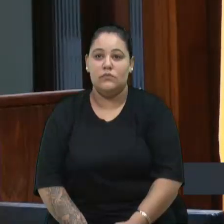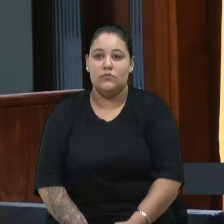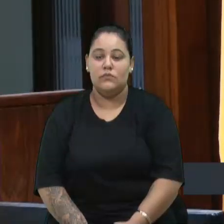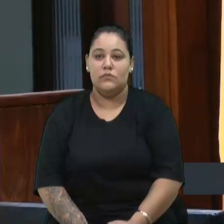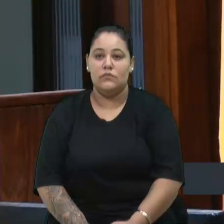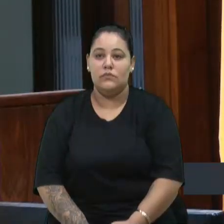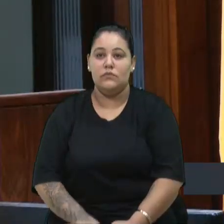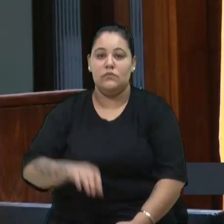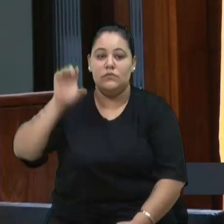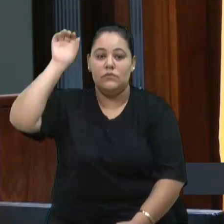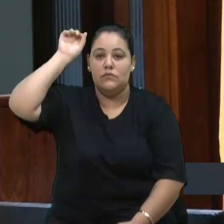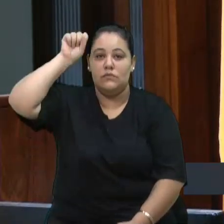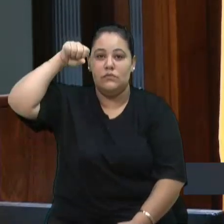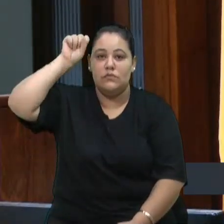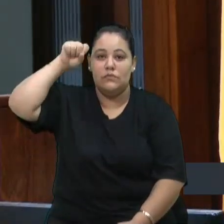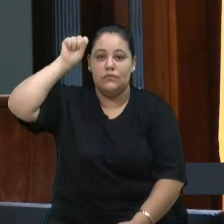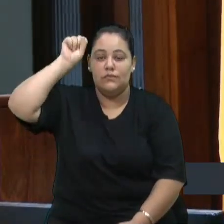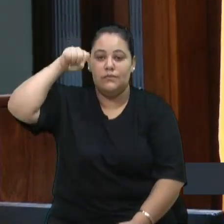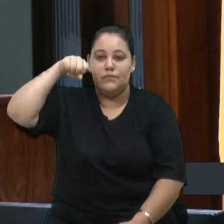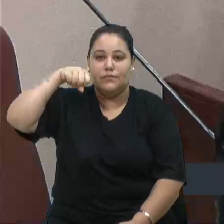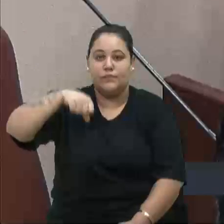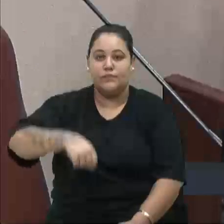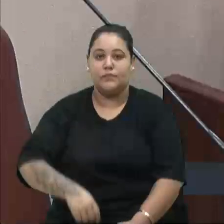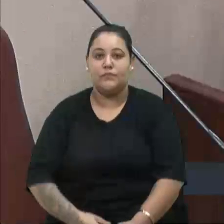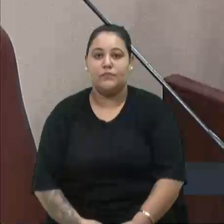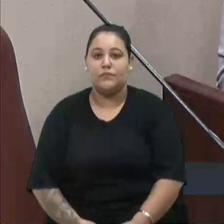Clóvis de Oliveira Xuxa.